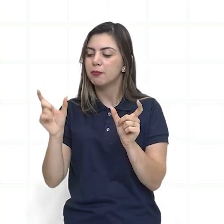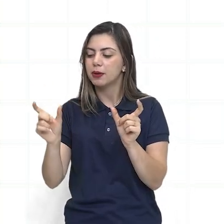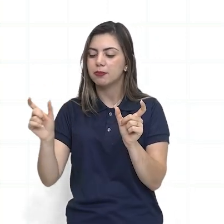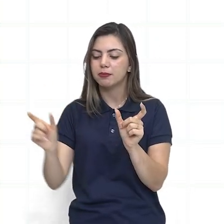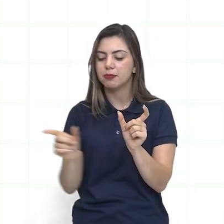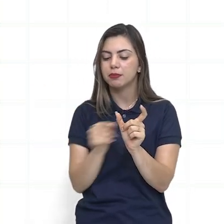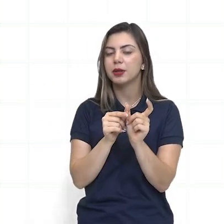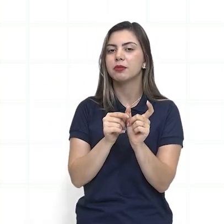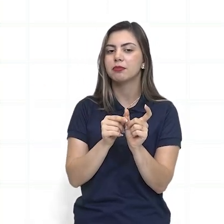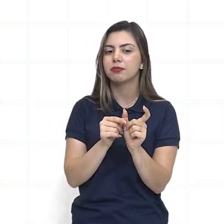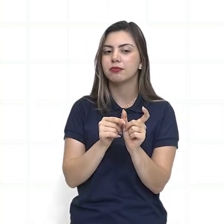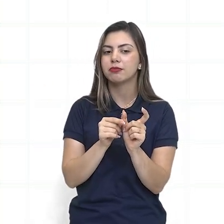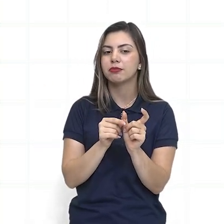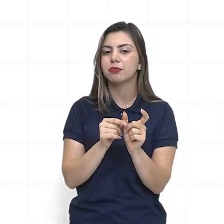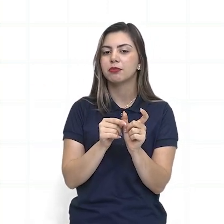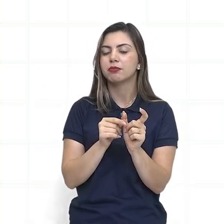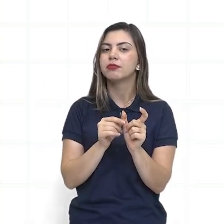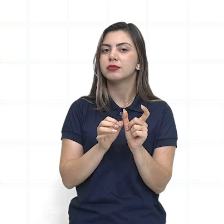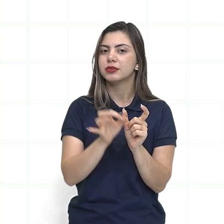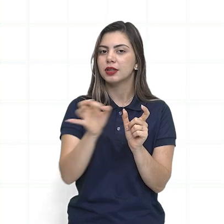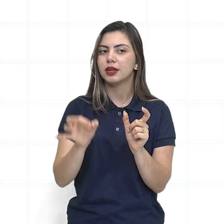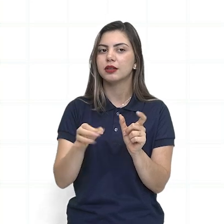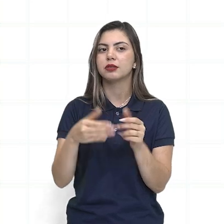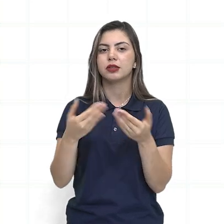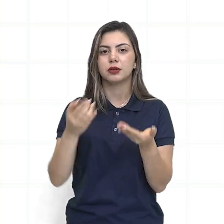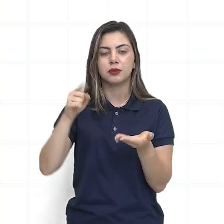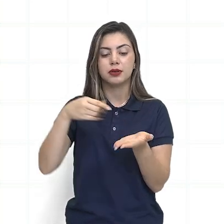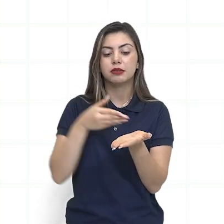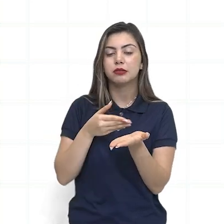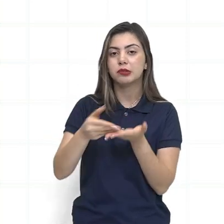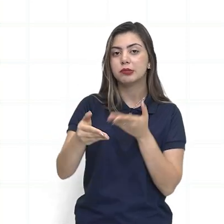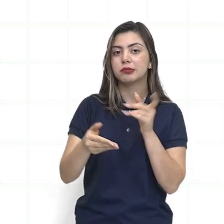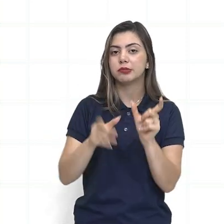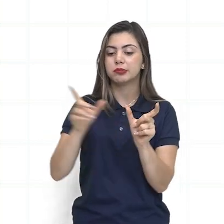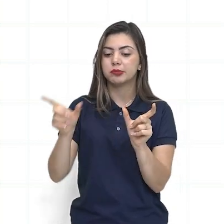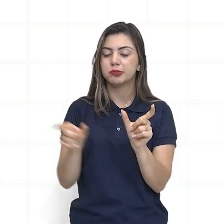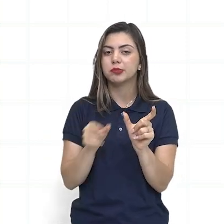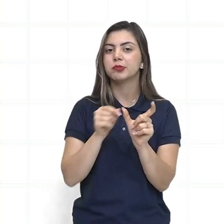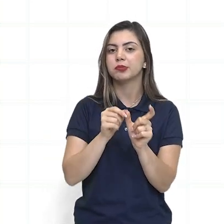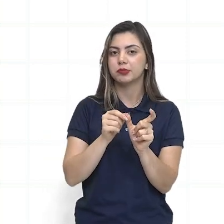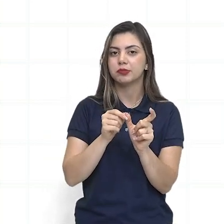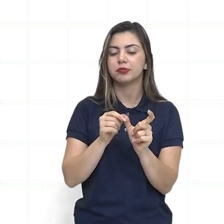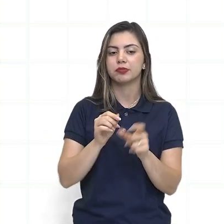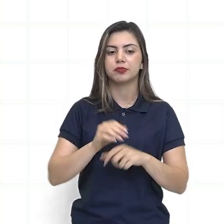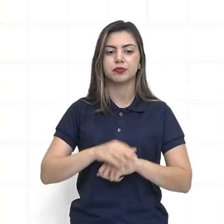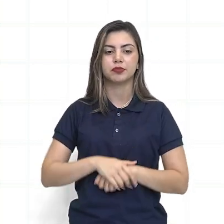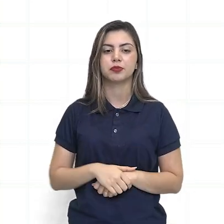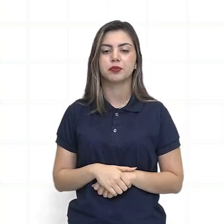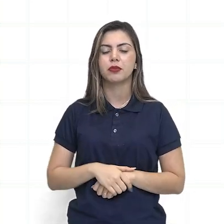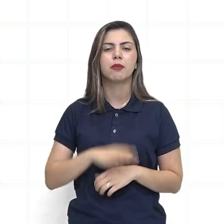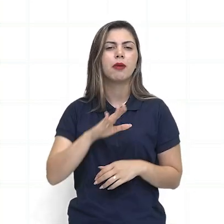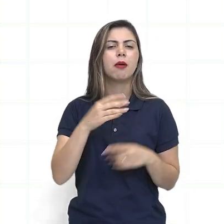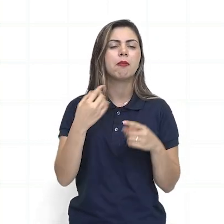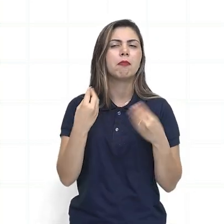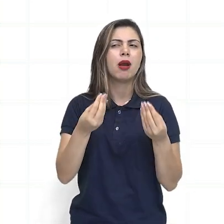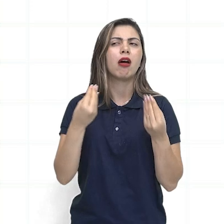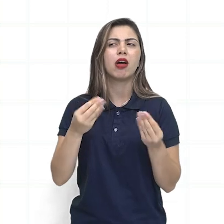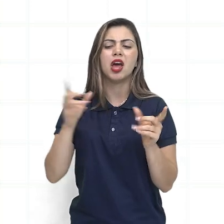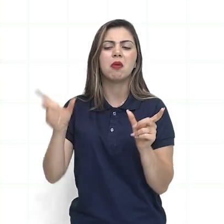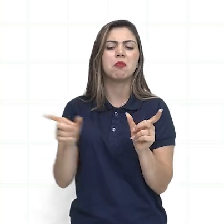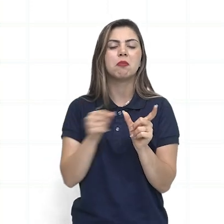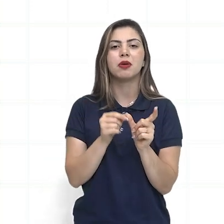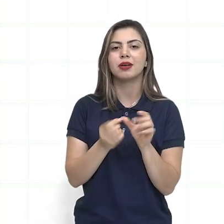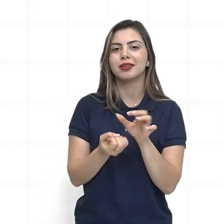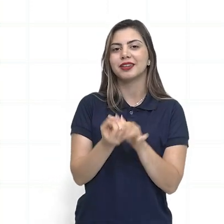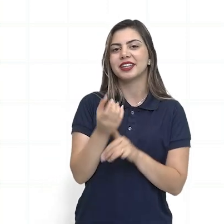Para que eu insiro, eu coloco um prefixo no início de uma palavra? Para formar